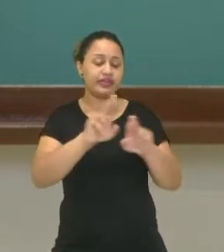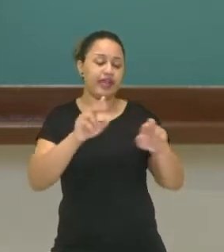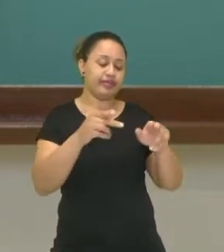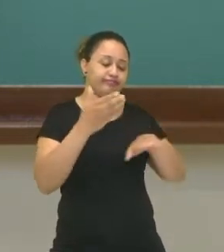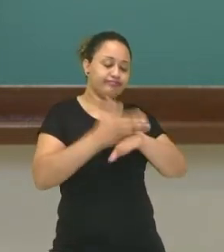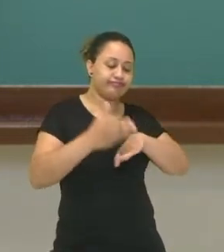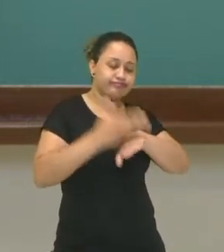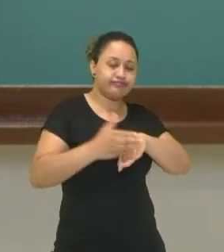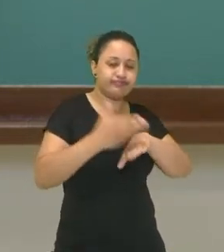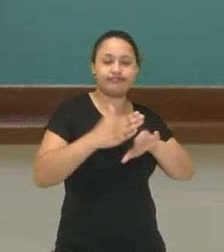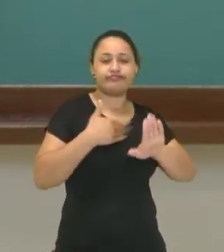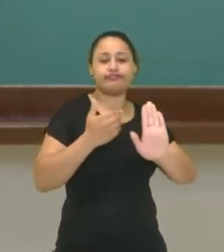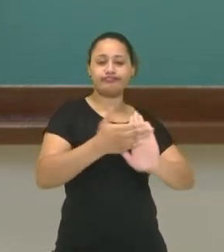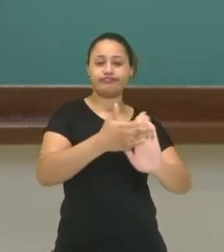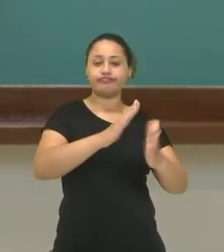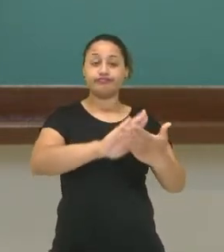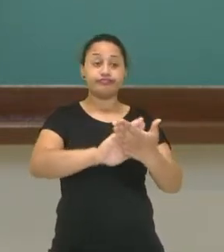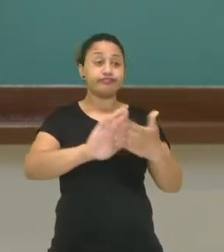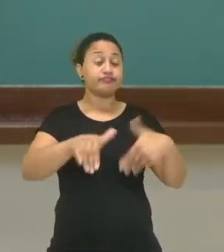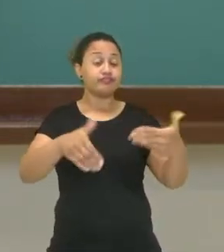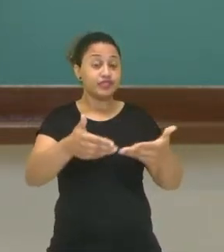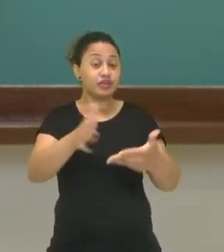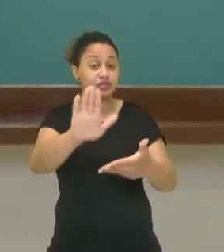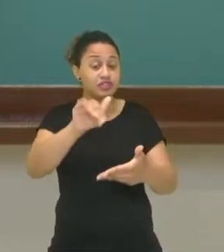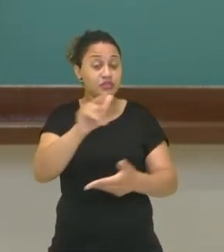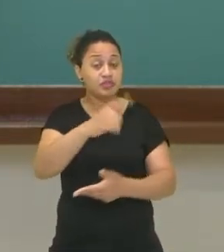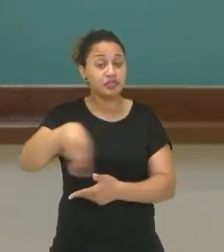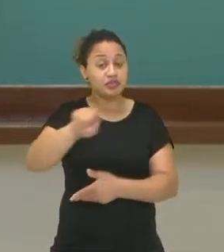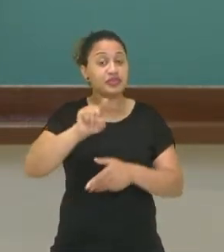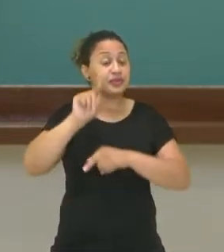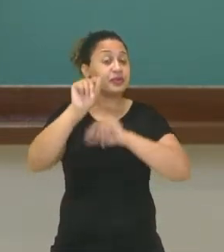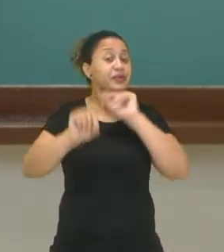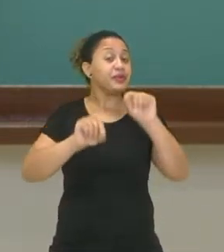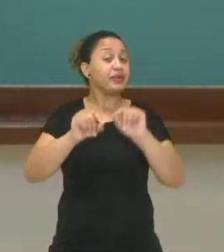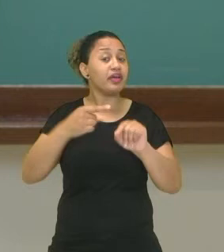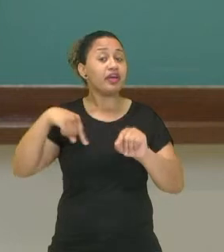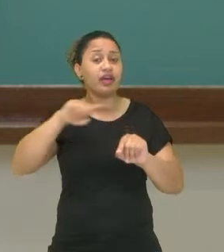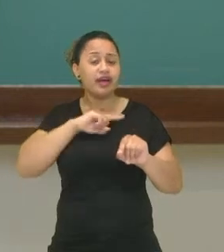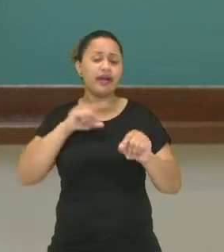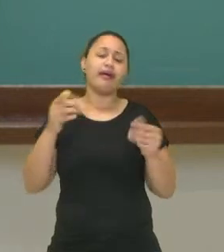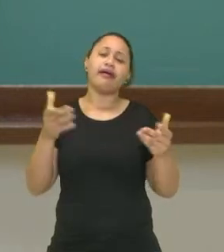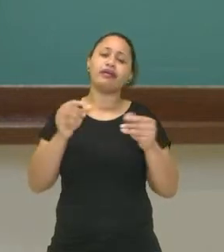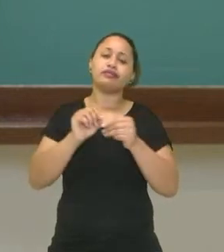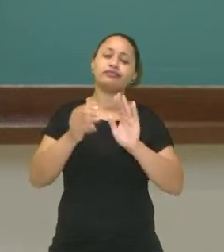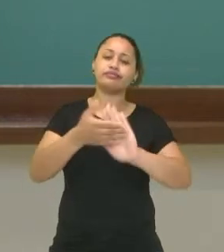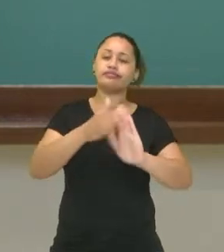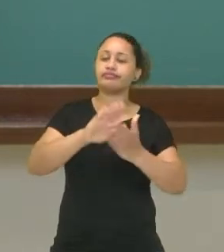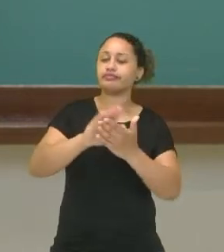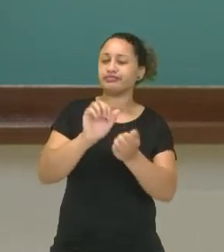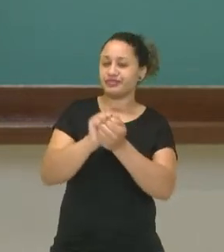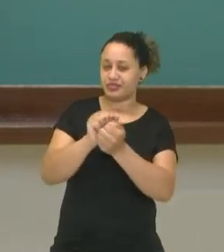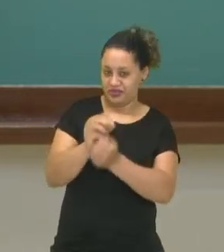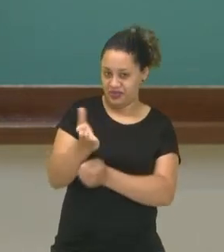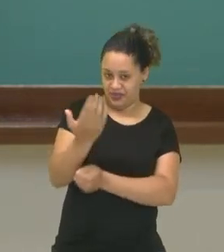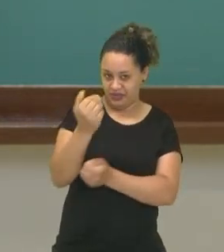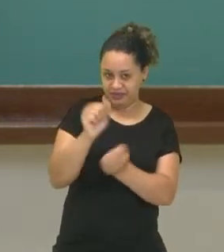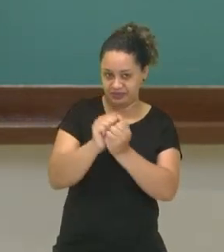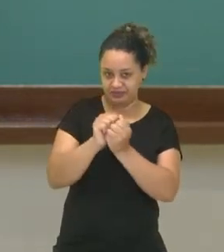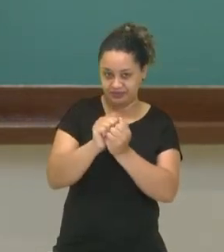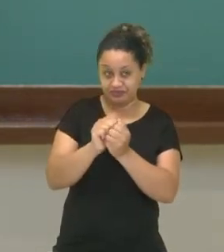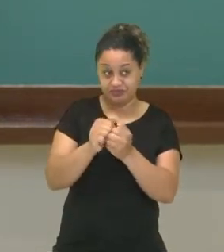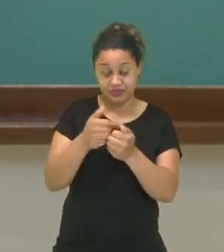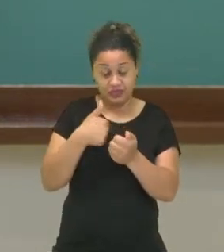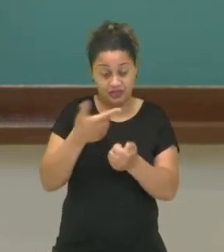aquecimento, alongamento, eu vou convidar vocês para nós fazermos um alongamento juntos, tudo bem? Peço que